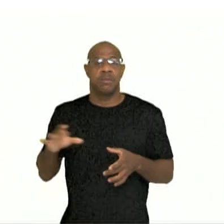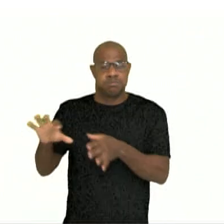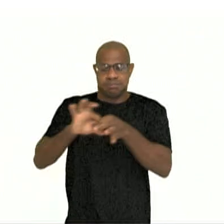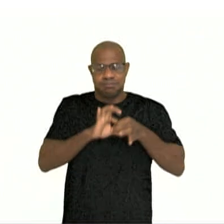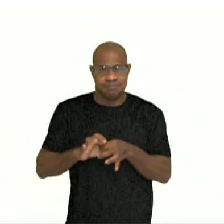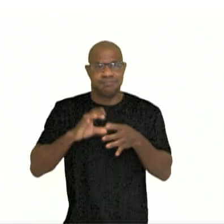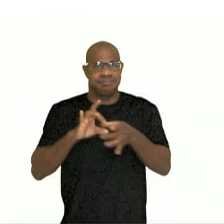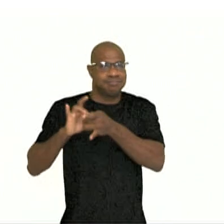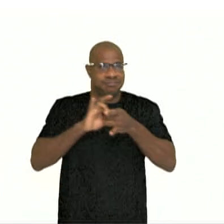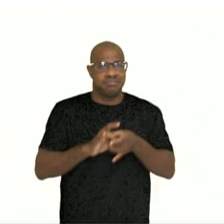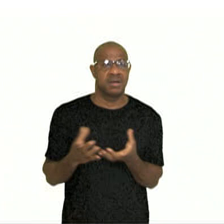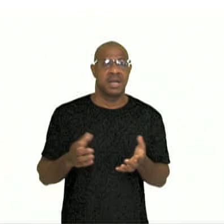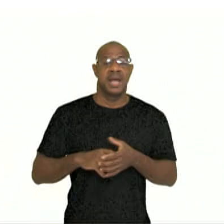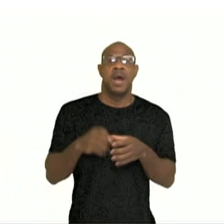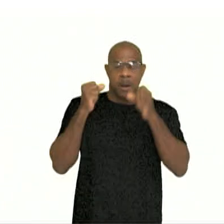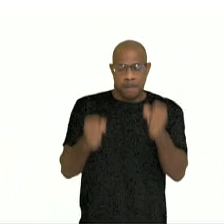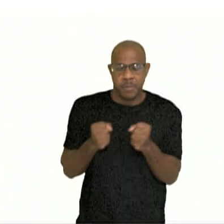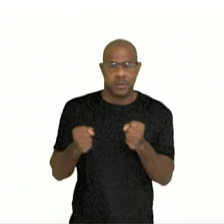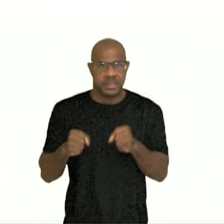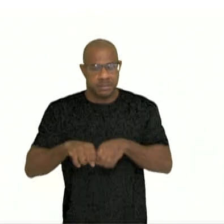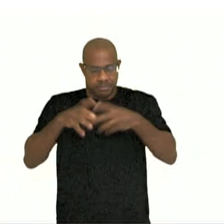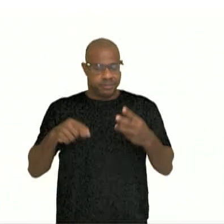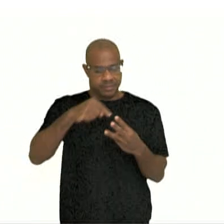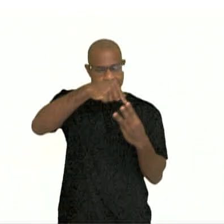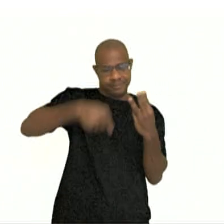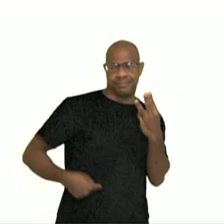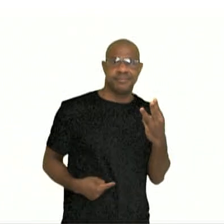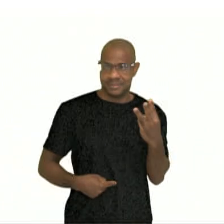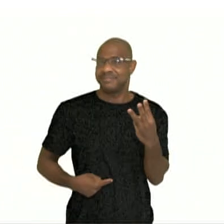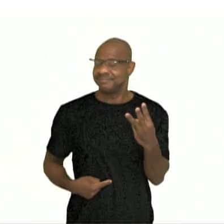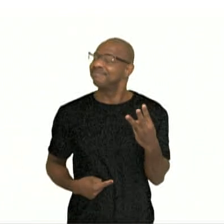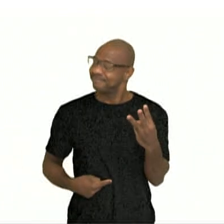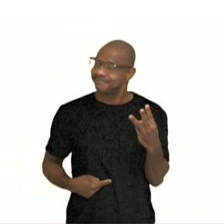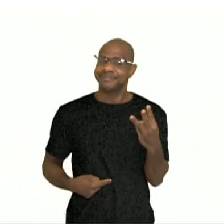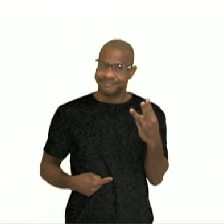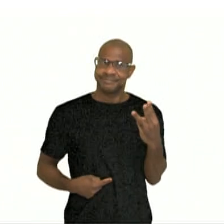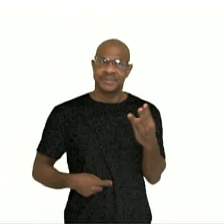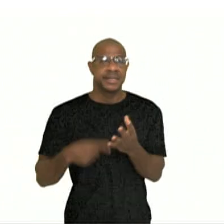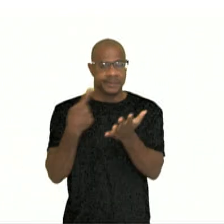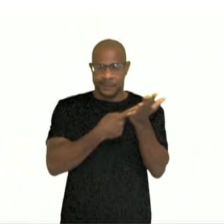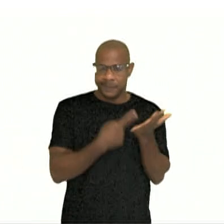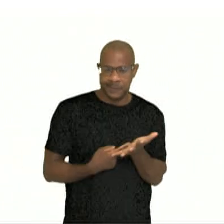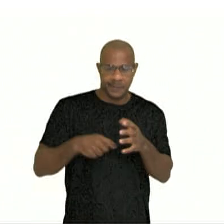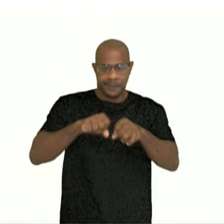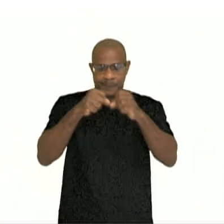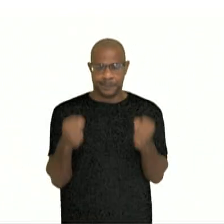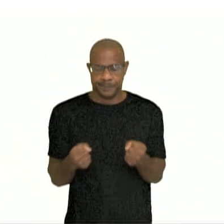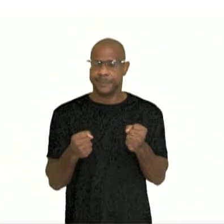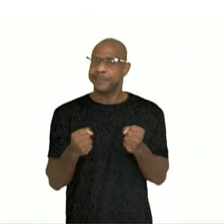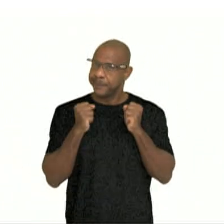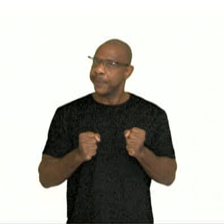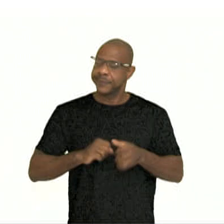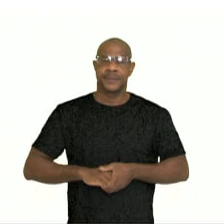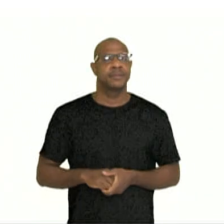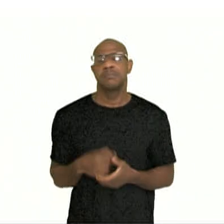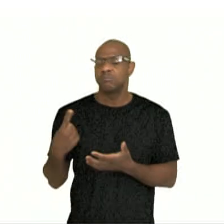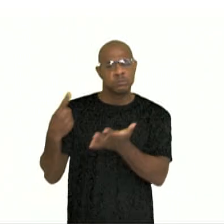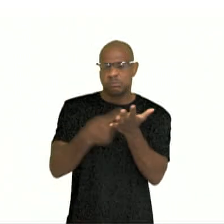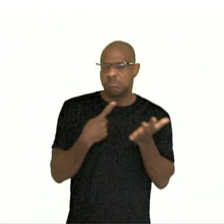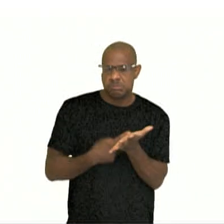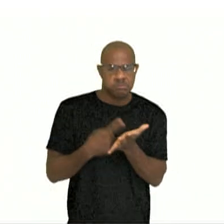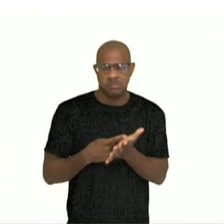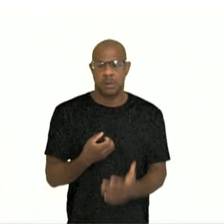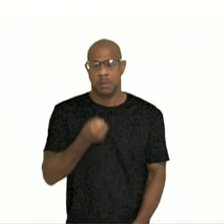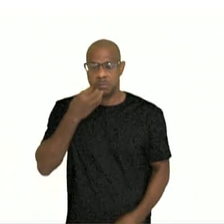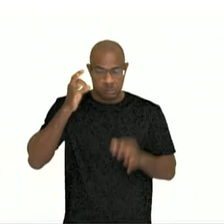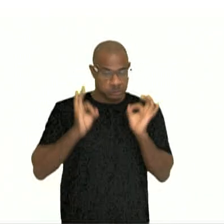Aqui, então são 3 que vão tentar dividir o poder. Uma coisa importante desse primeiro triunvirato é que ele não era um acordo legal, ele